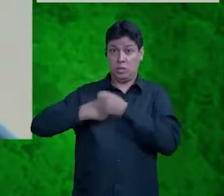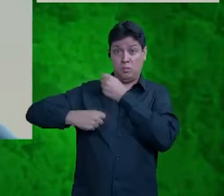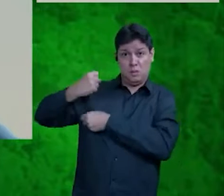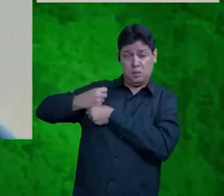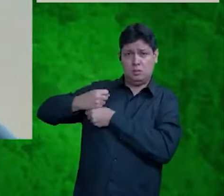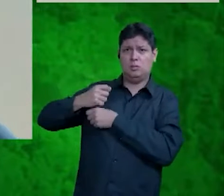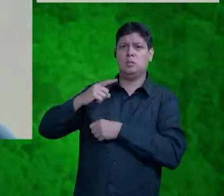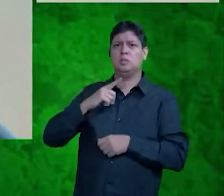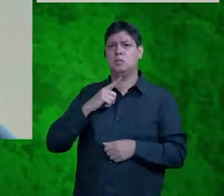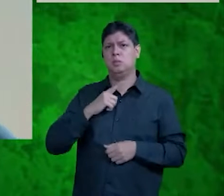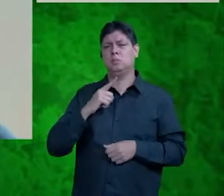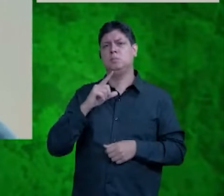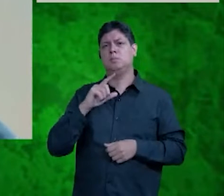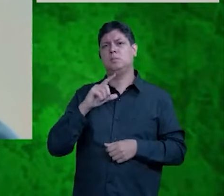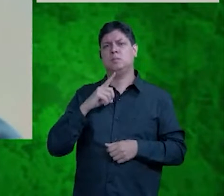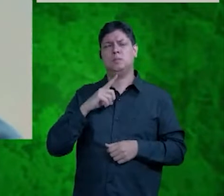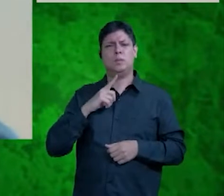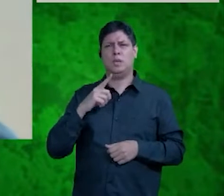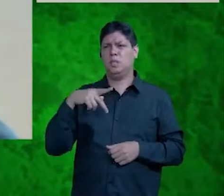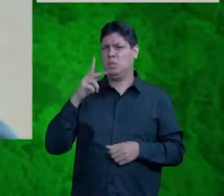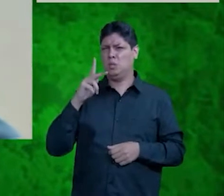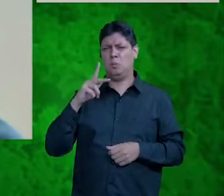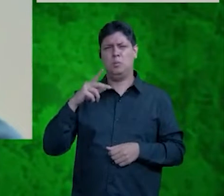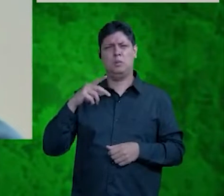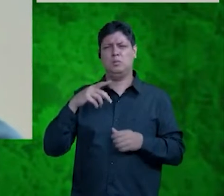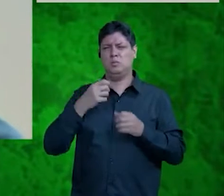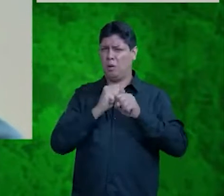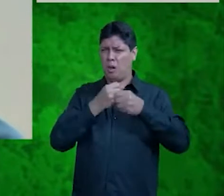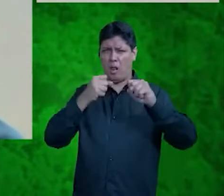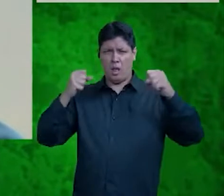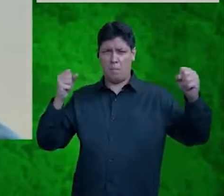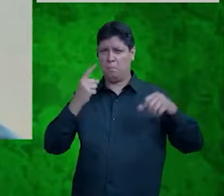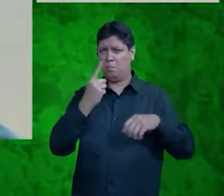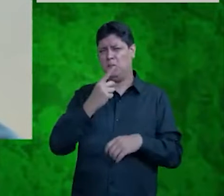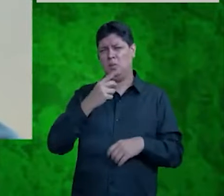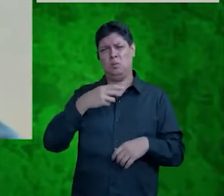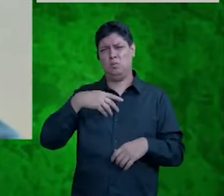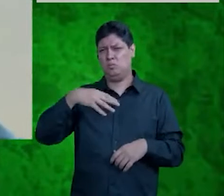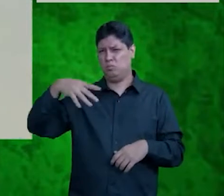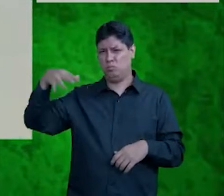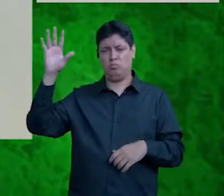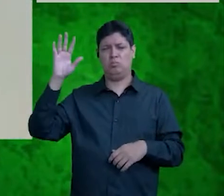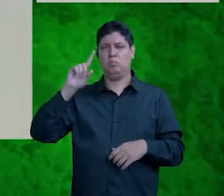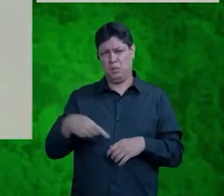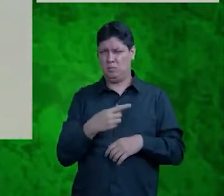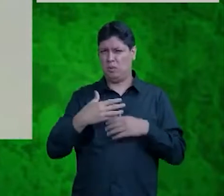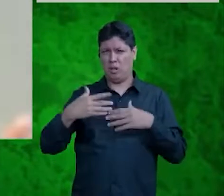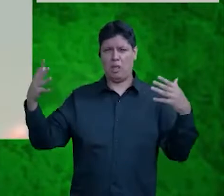1.661 quilômetros quadrados da floresta, uma área que é do tamanho da cidade de São Paulo. Gente,